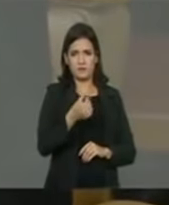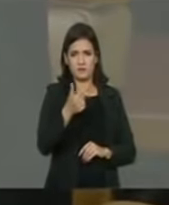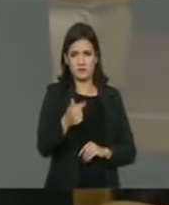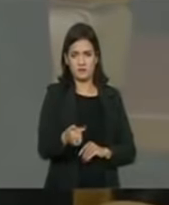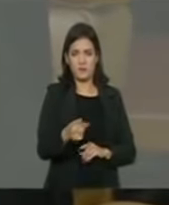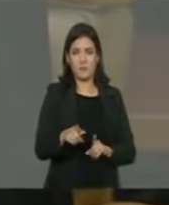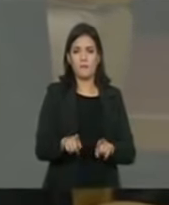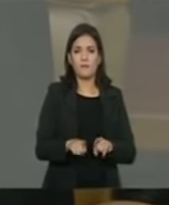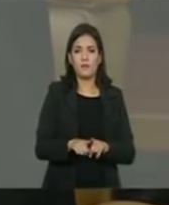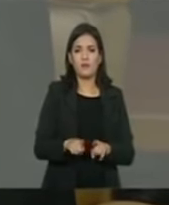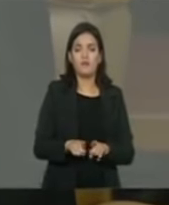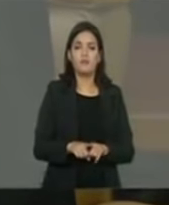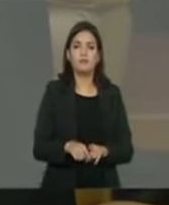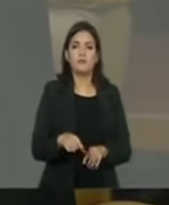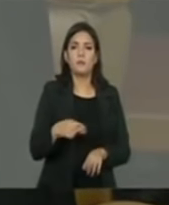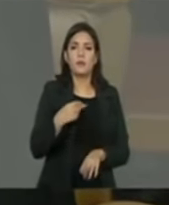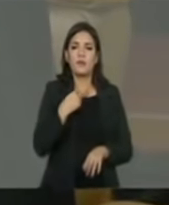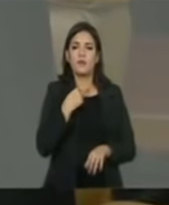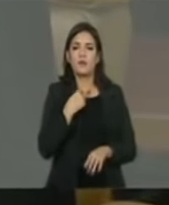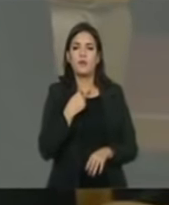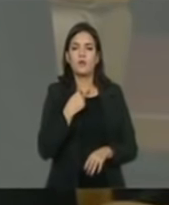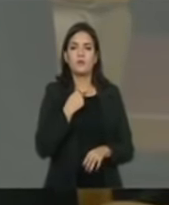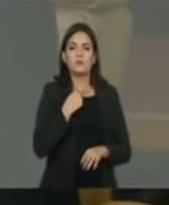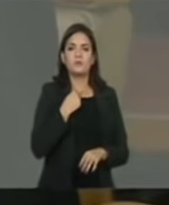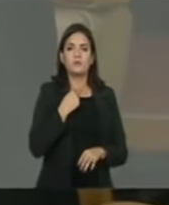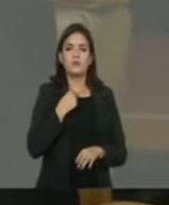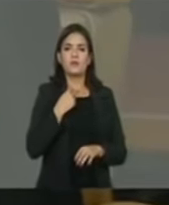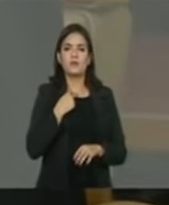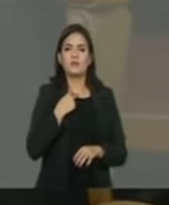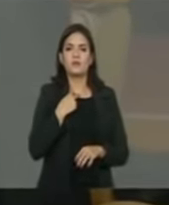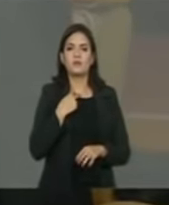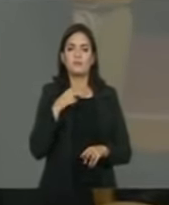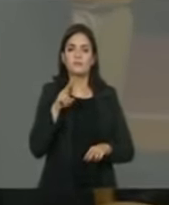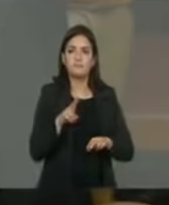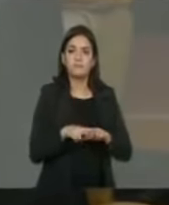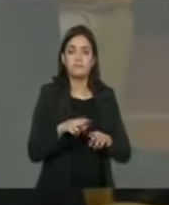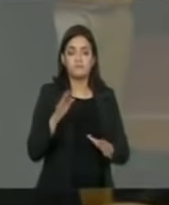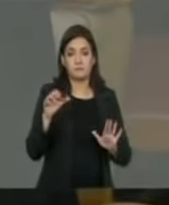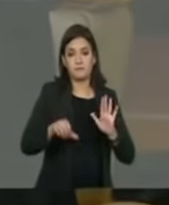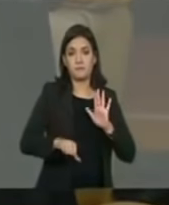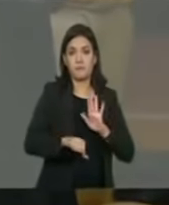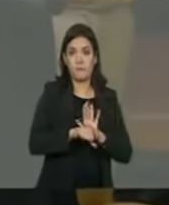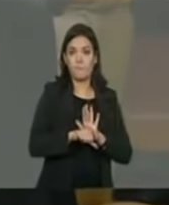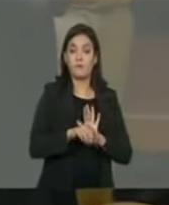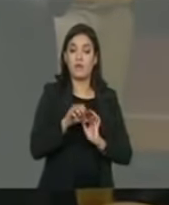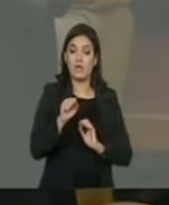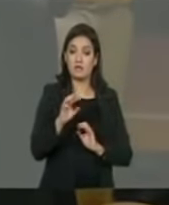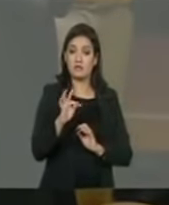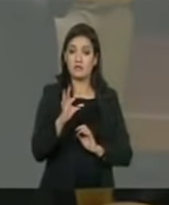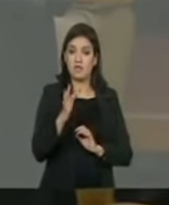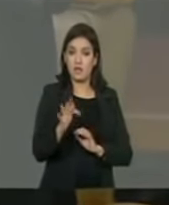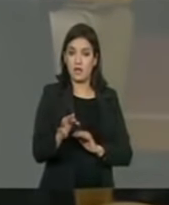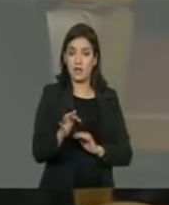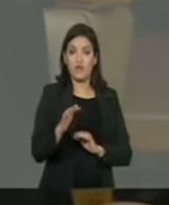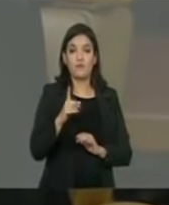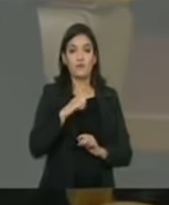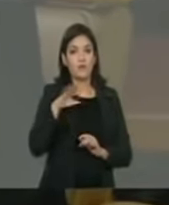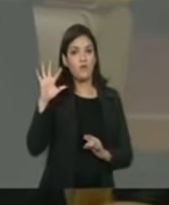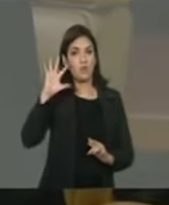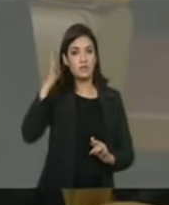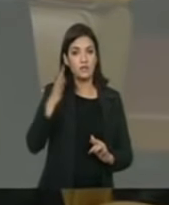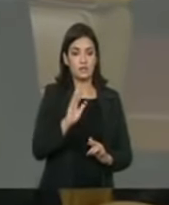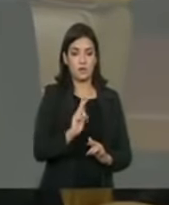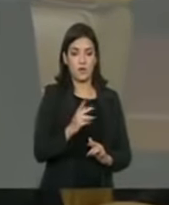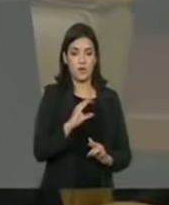funcional de execução provisória da condenação criminal é certo supremo tribunal federal a partir da decisão proferida no hc